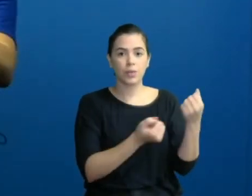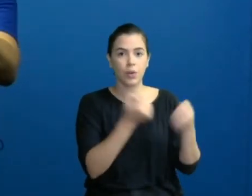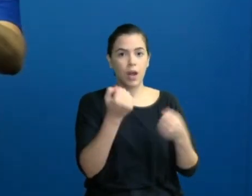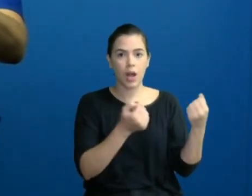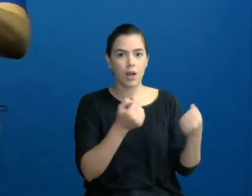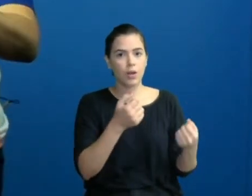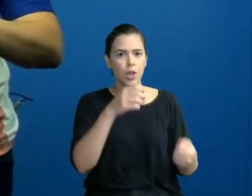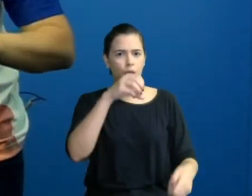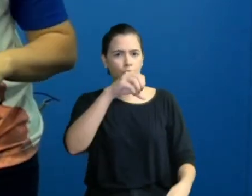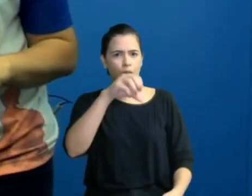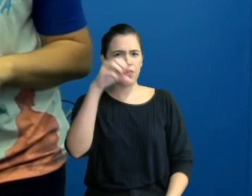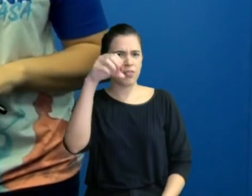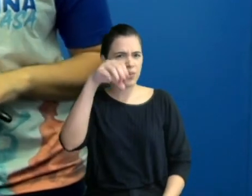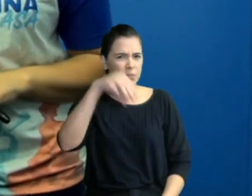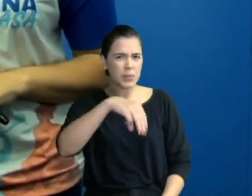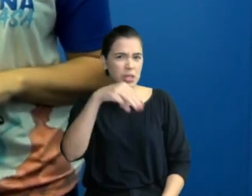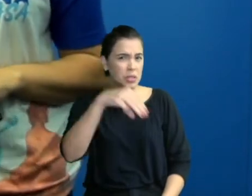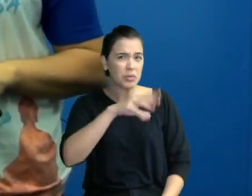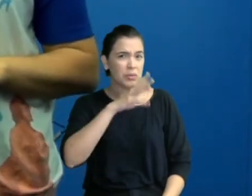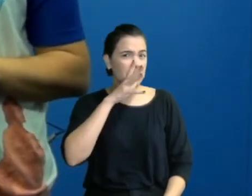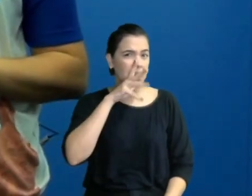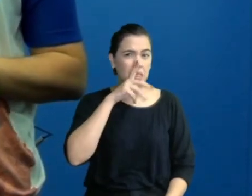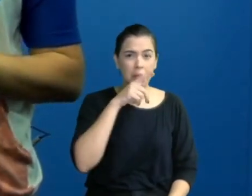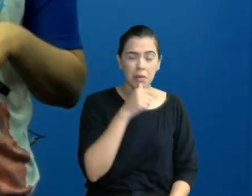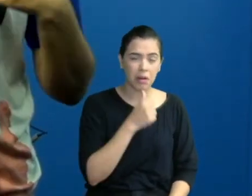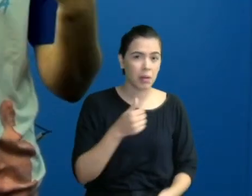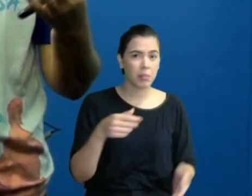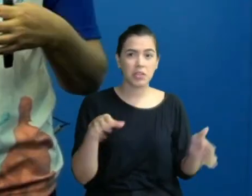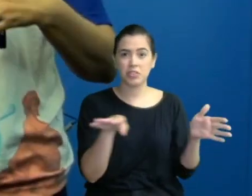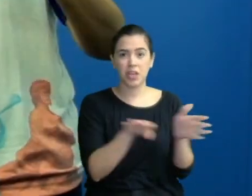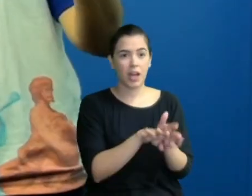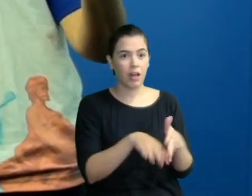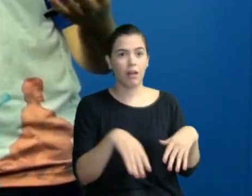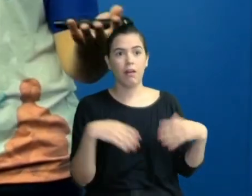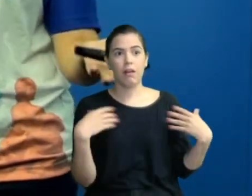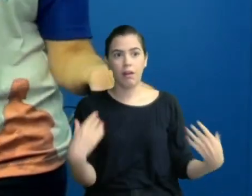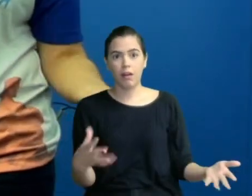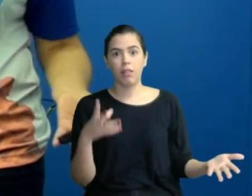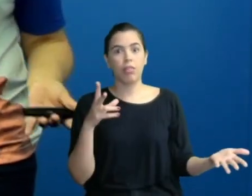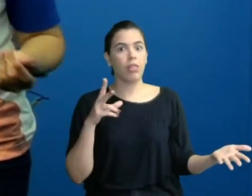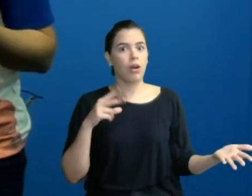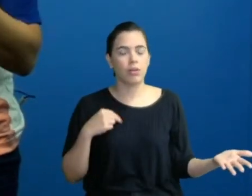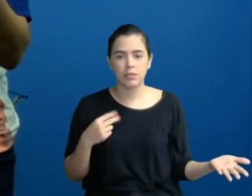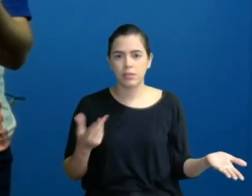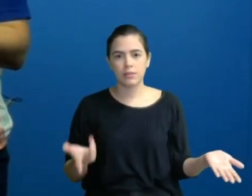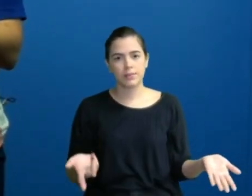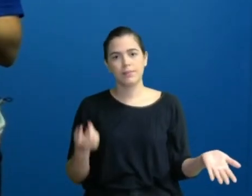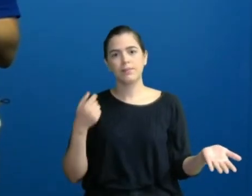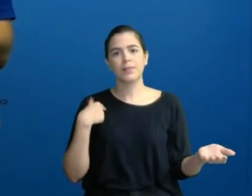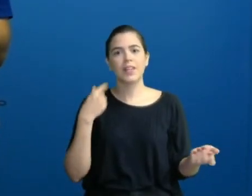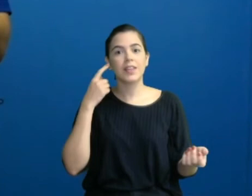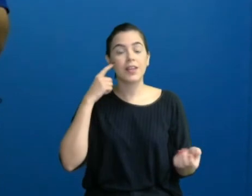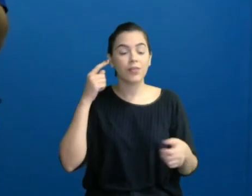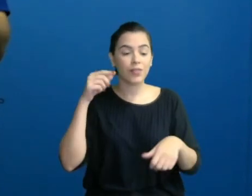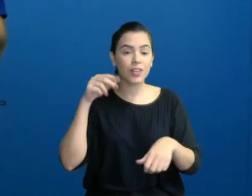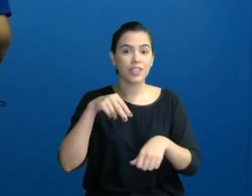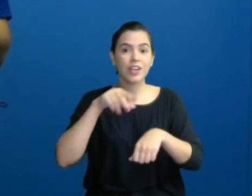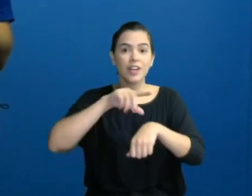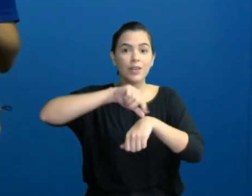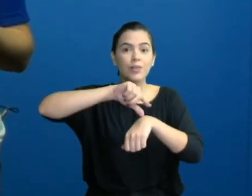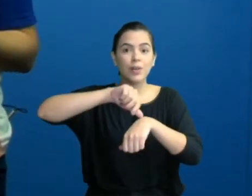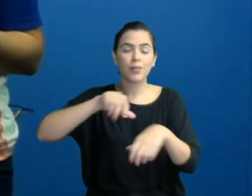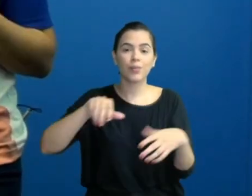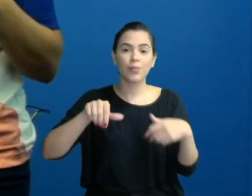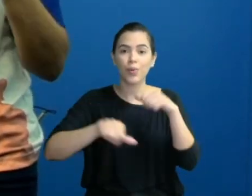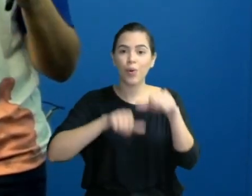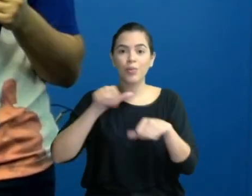fico, nossa, 9 minutos o carro vai demorar para chegar. Então, como se fosse muito tempo. Mas antes eu esperava horas. Então, a noção de tempo mudou,